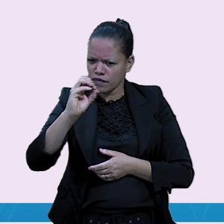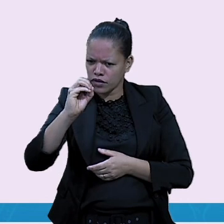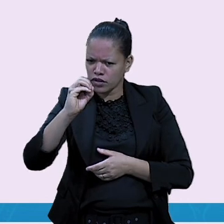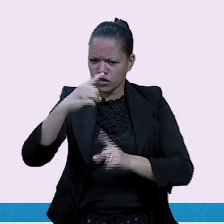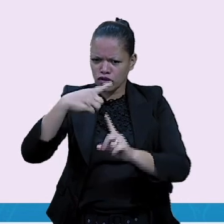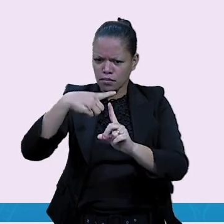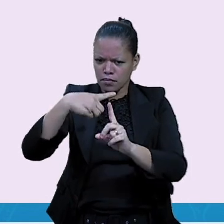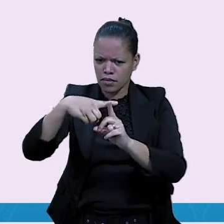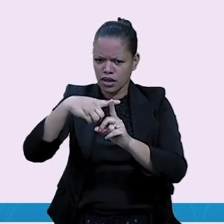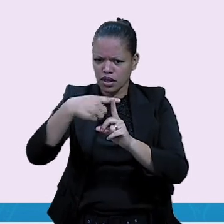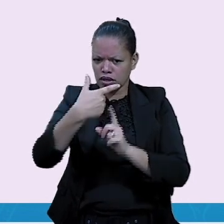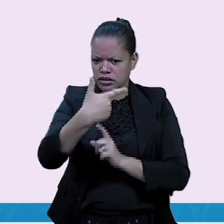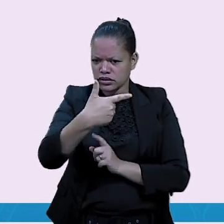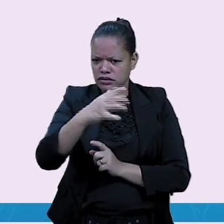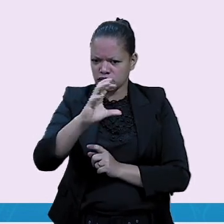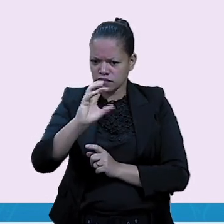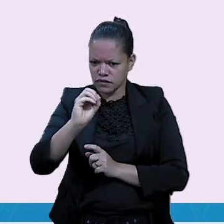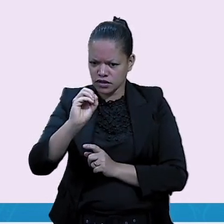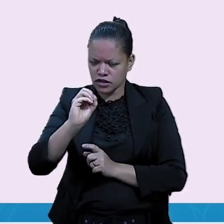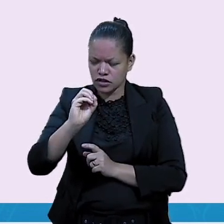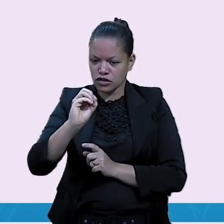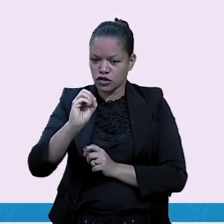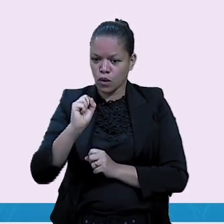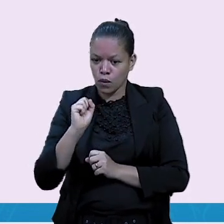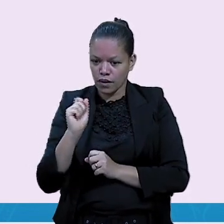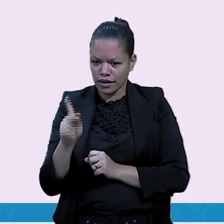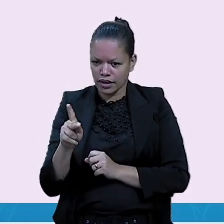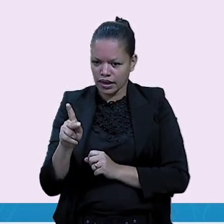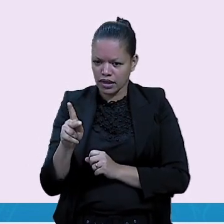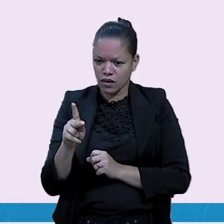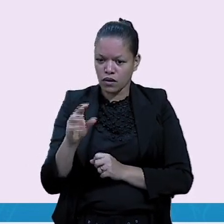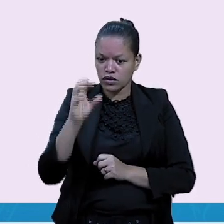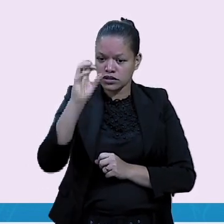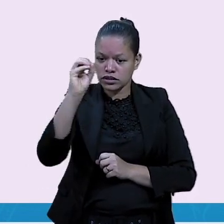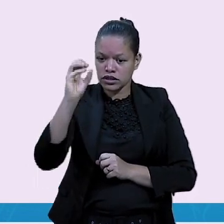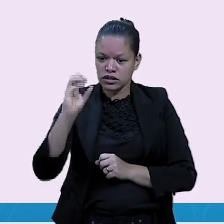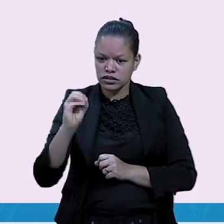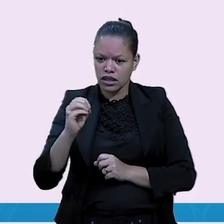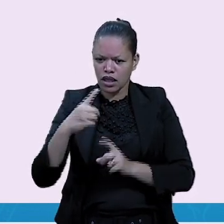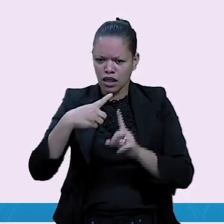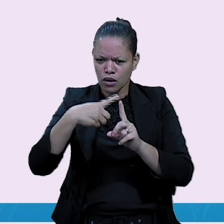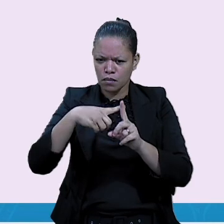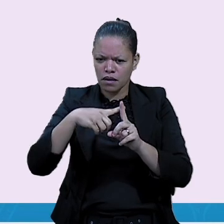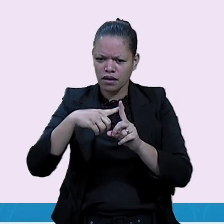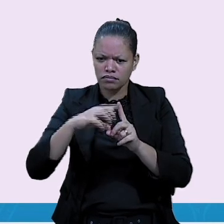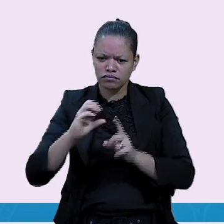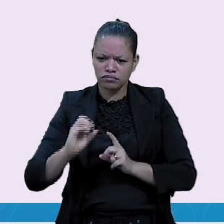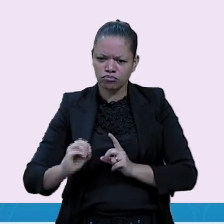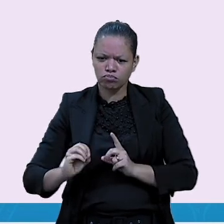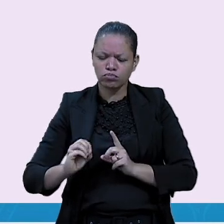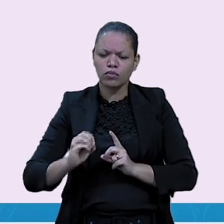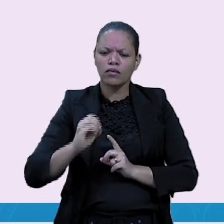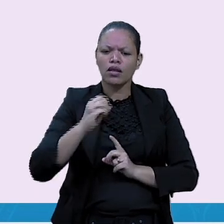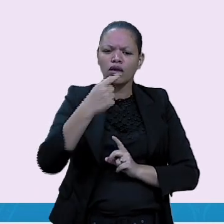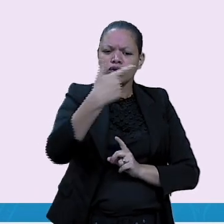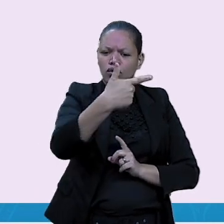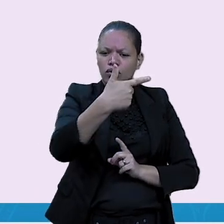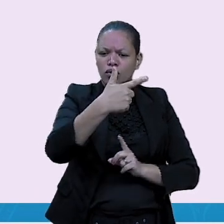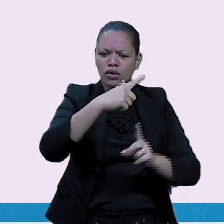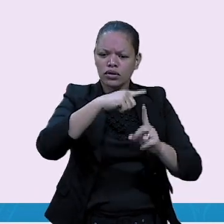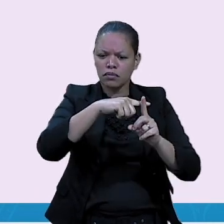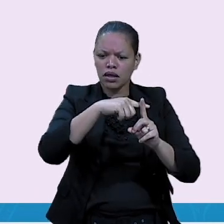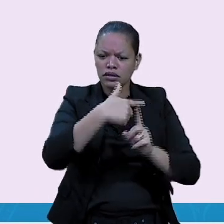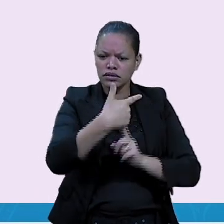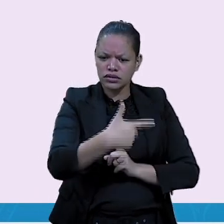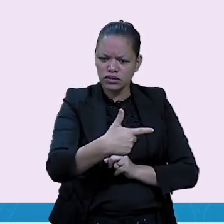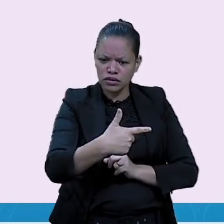Correto? Vamos somar primeiro 2 vezes, ó. 0 mais 0, 0. 2 mais 2, 4.